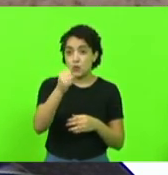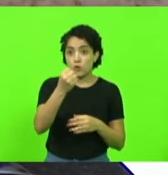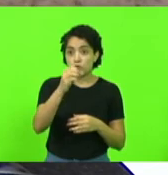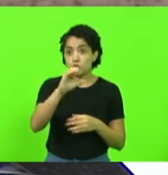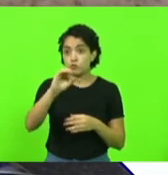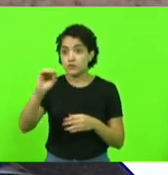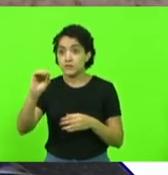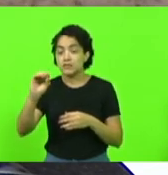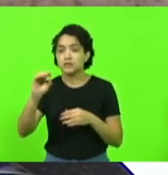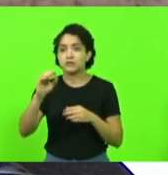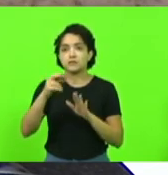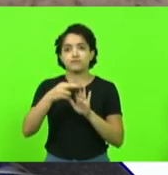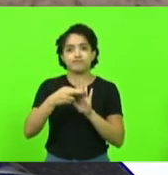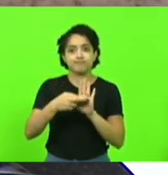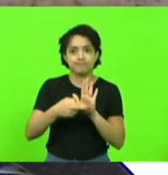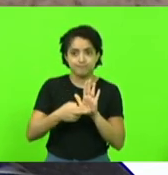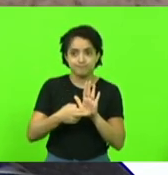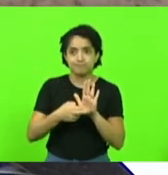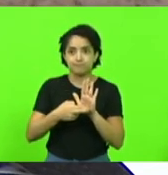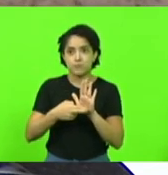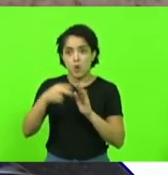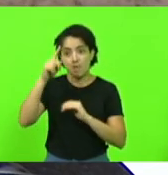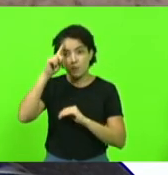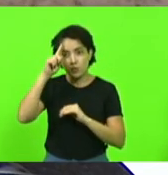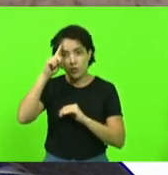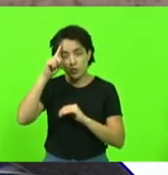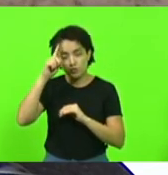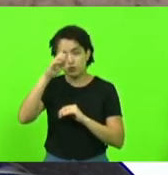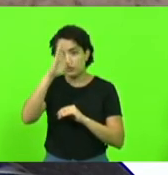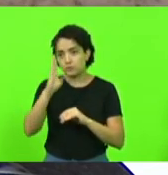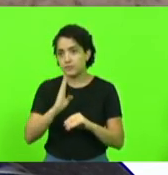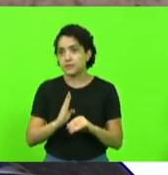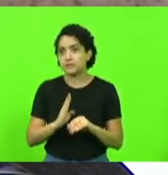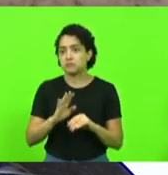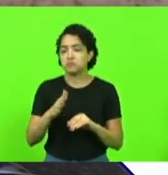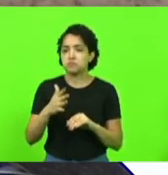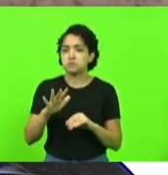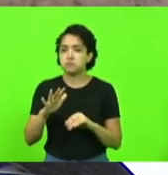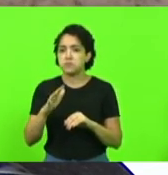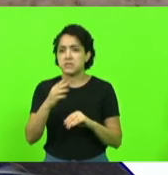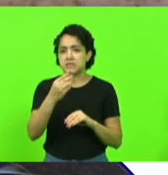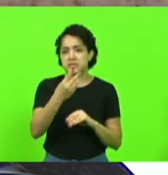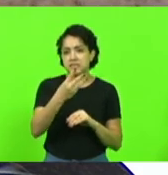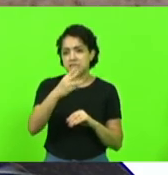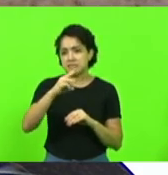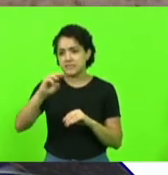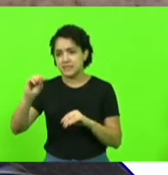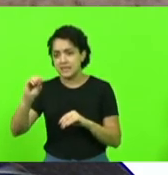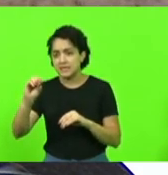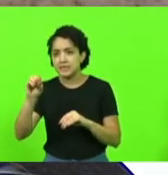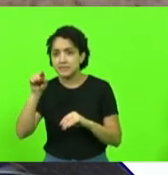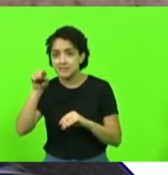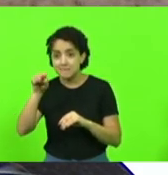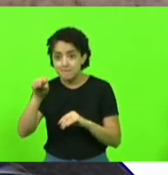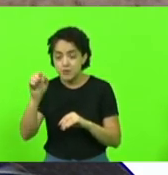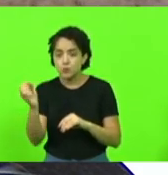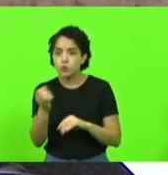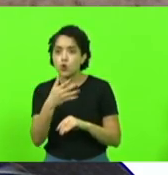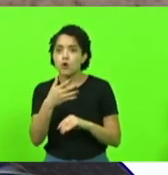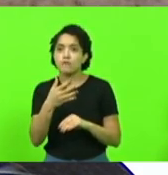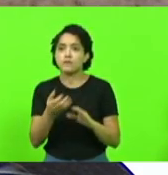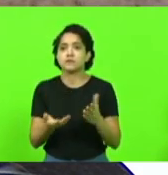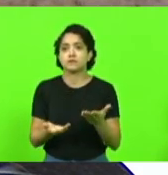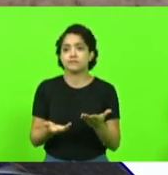produzidas no Brasil. Estou falando por dia. Isso dá 300 mil normas por ano produzido no